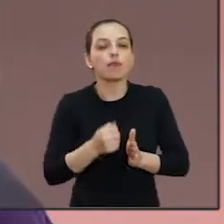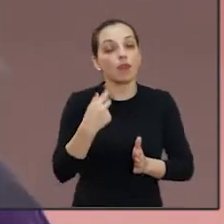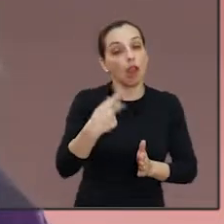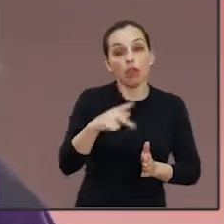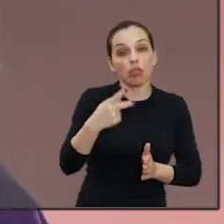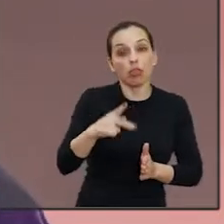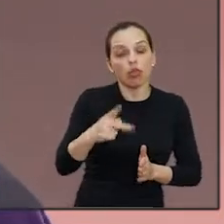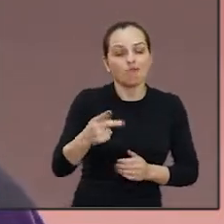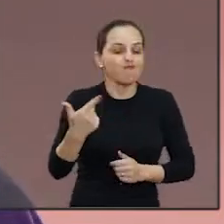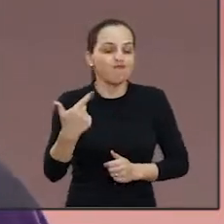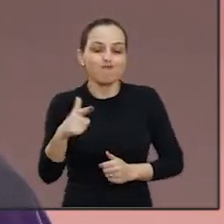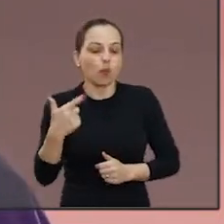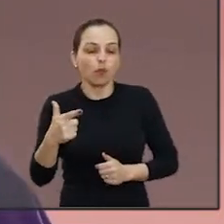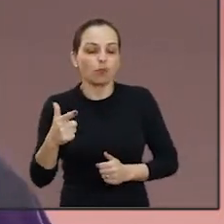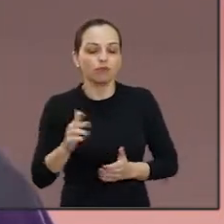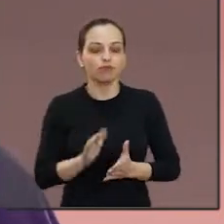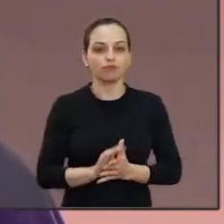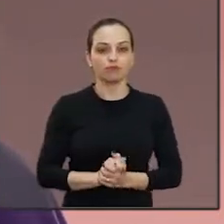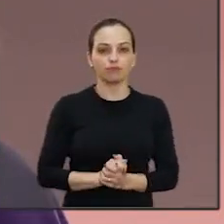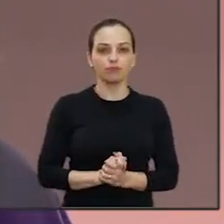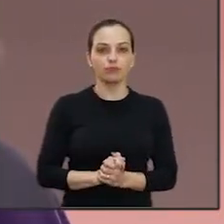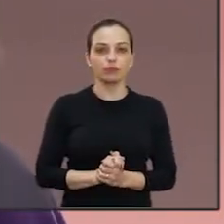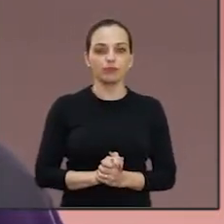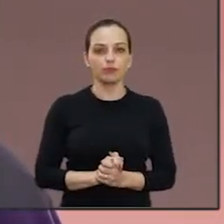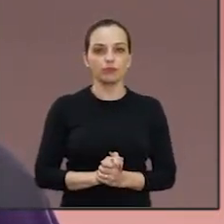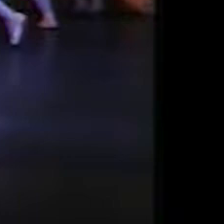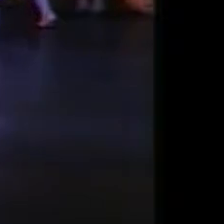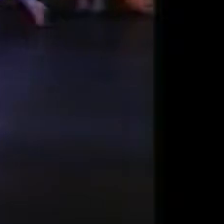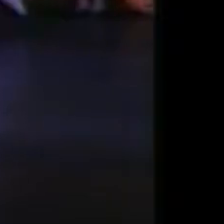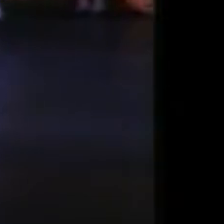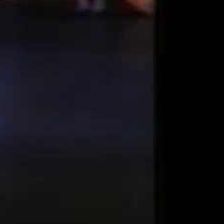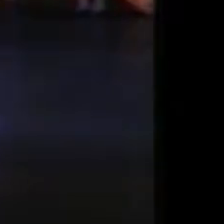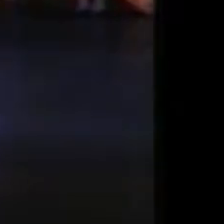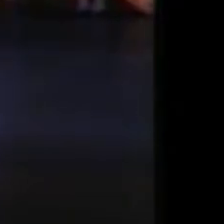muito difícil naquela época. A gente não tinha curso, não tinha professor no interior.